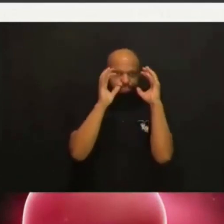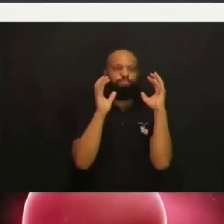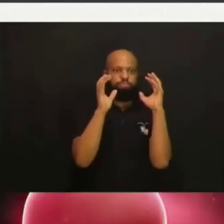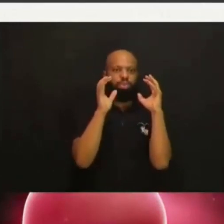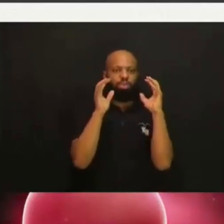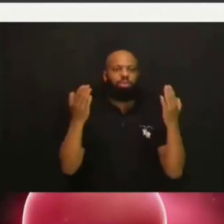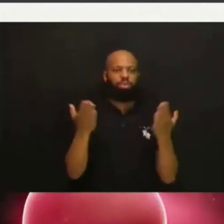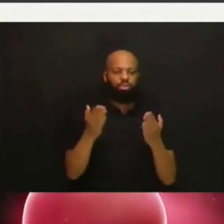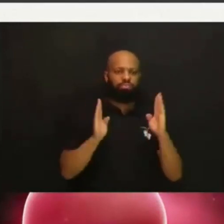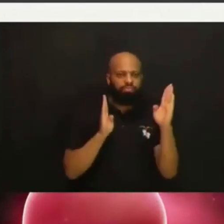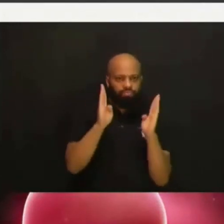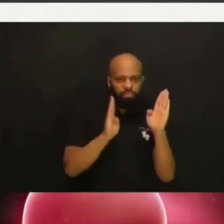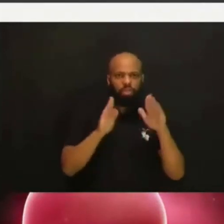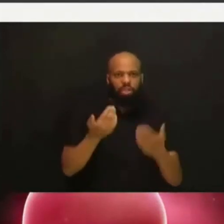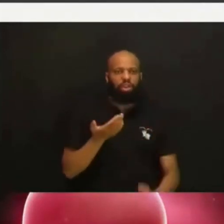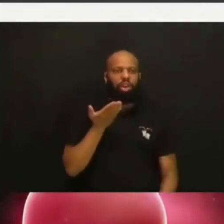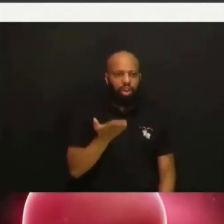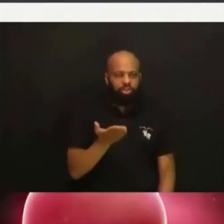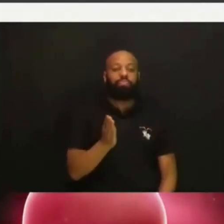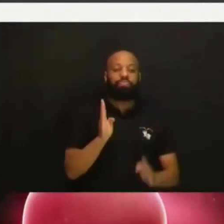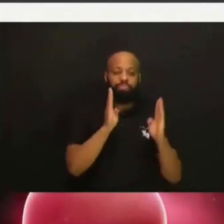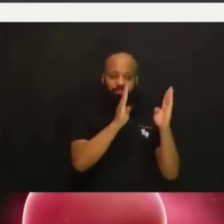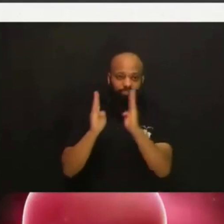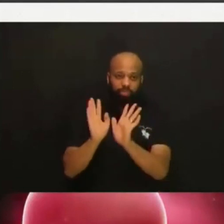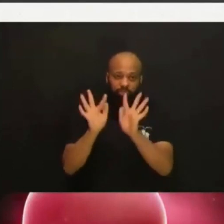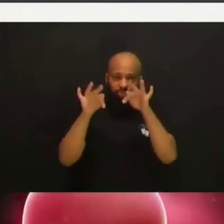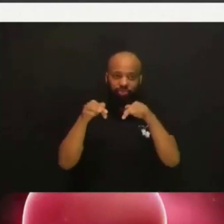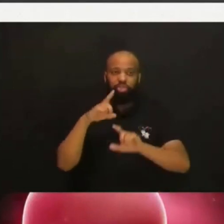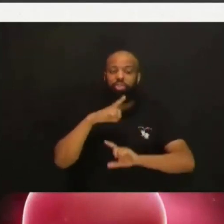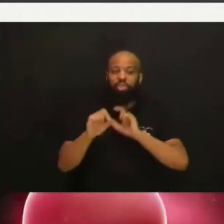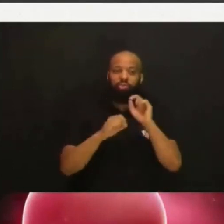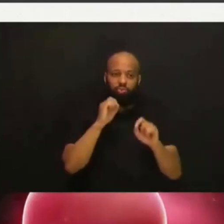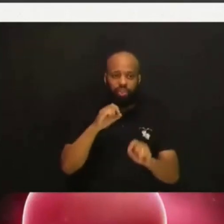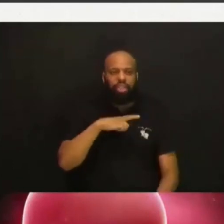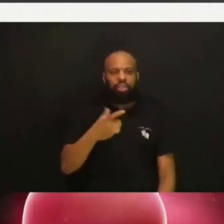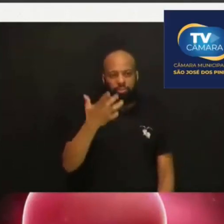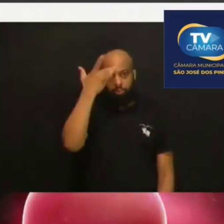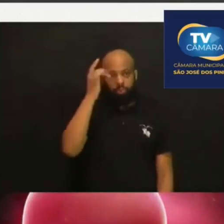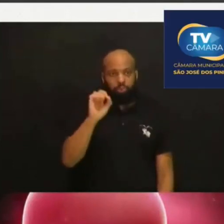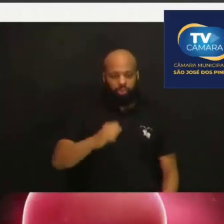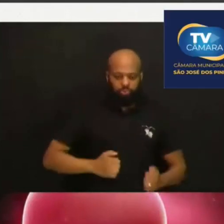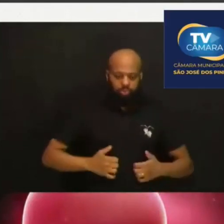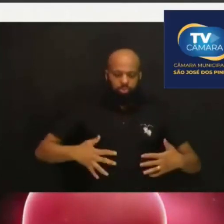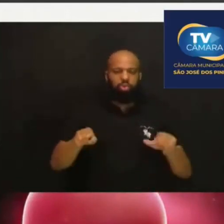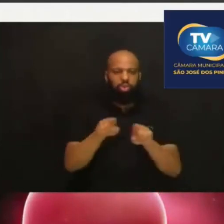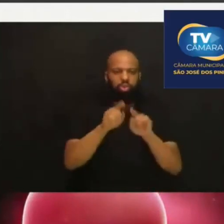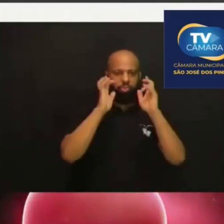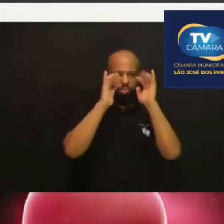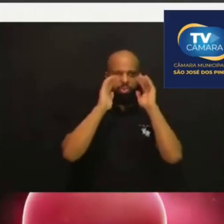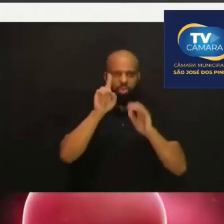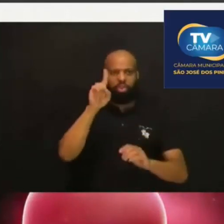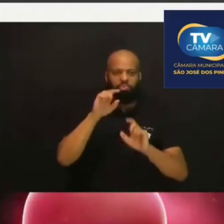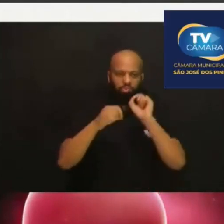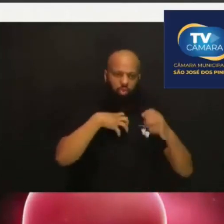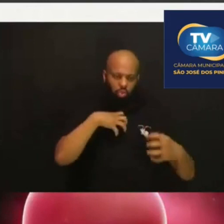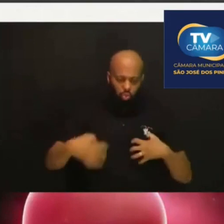fase. Então, a fase mais final eu vou ter um crescimento, um amadurecimento especialmente de que órgãos? Pulmão e cérebro. Tá? Esses são os órgãos que